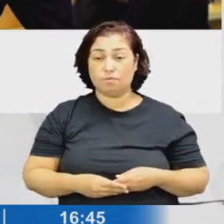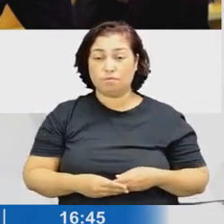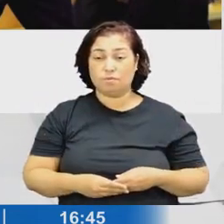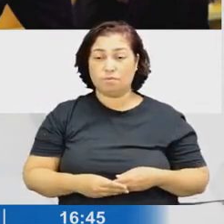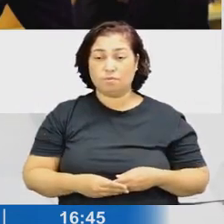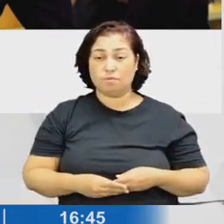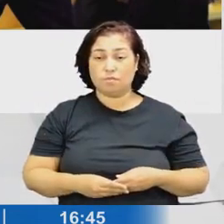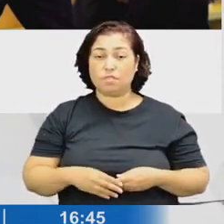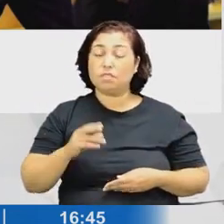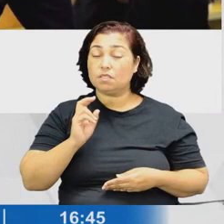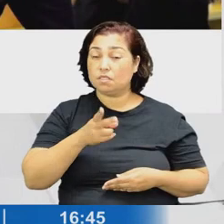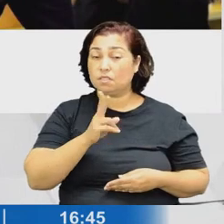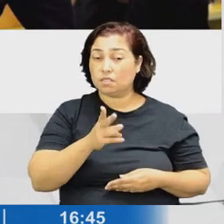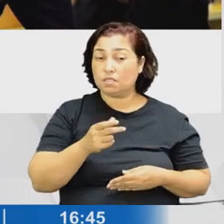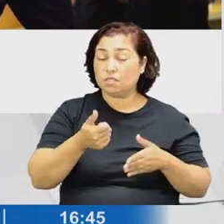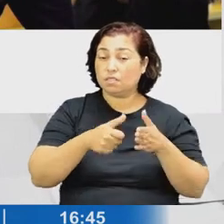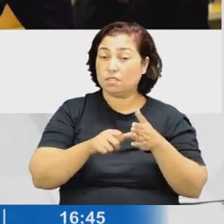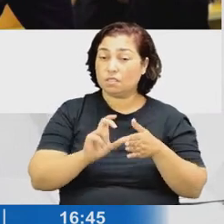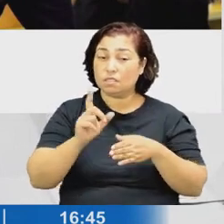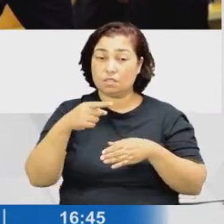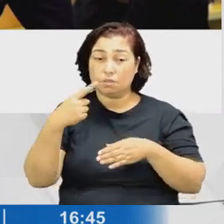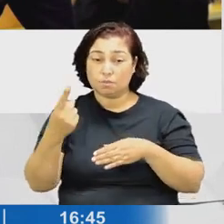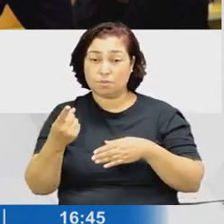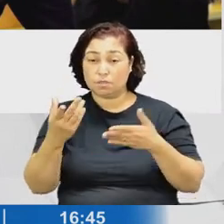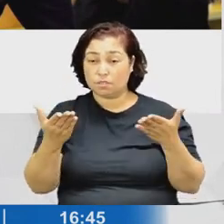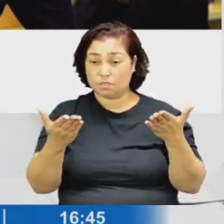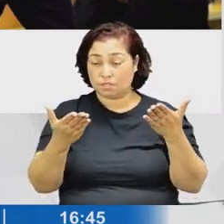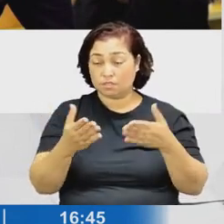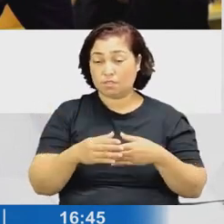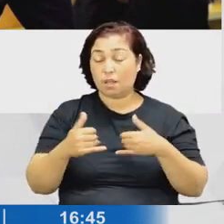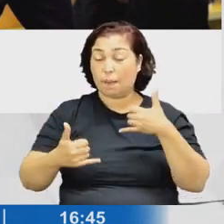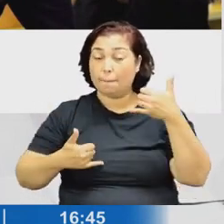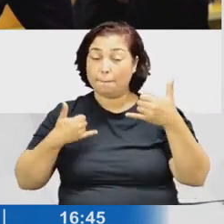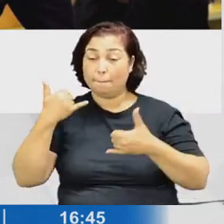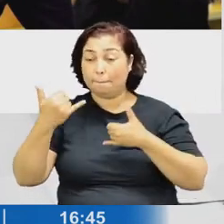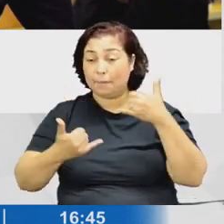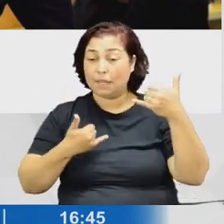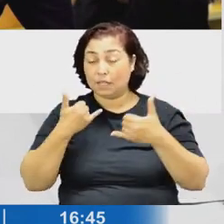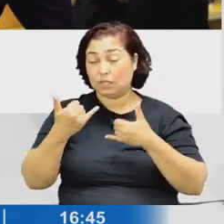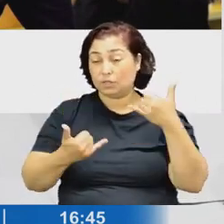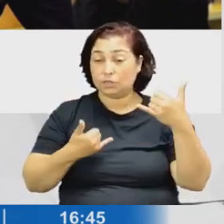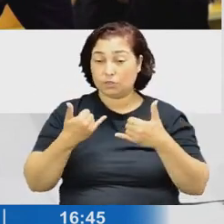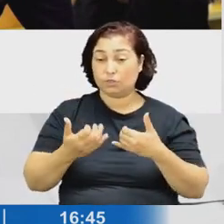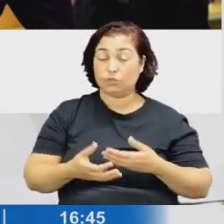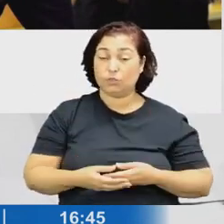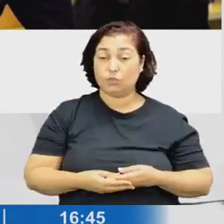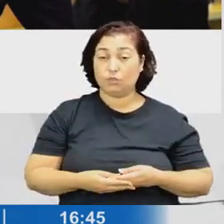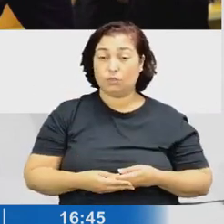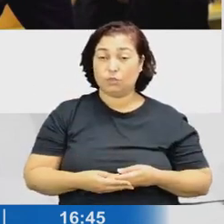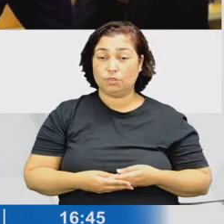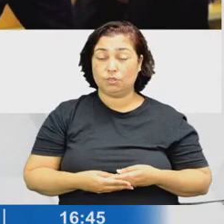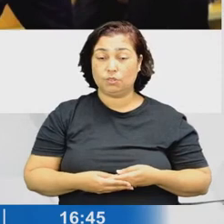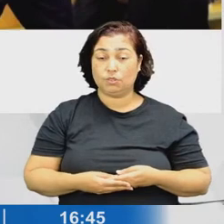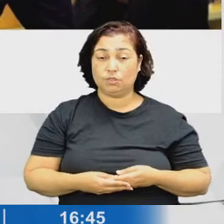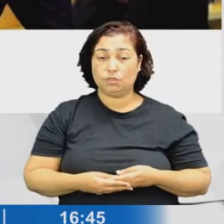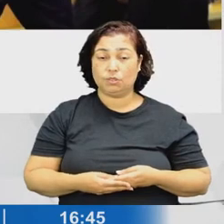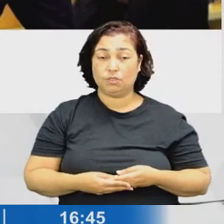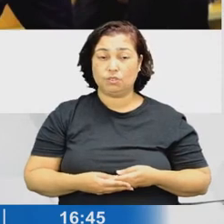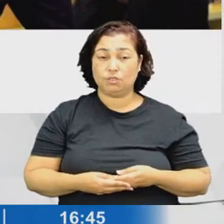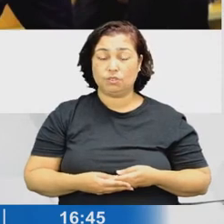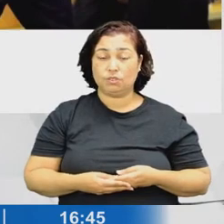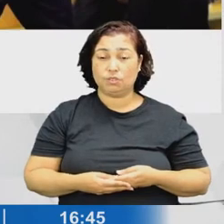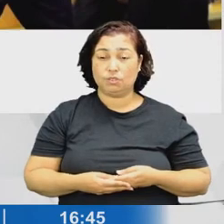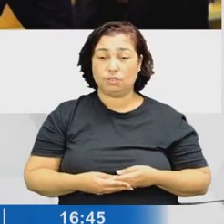pessoas sempre um momento antes o momento depois brincando cara deve ser brincalhão para caramba chega nos